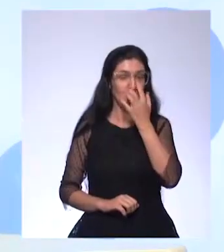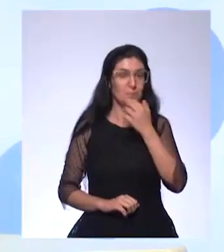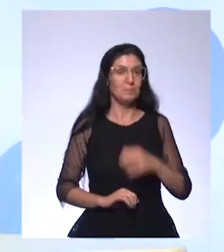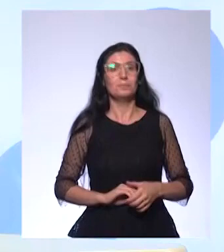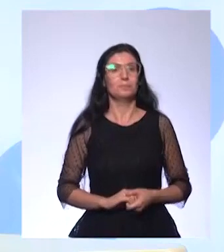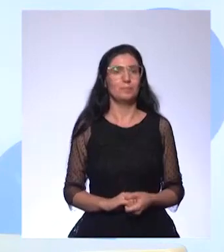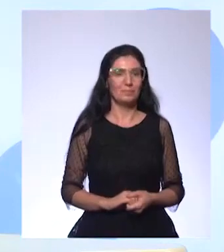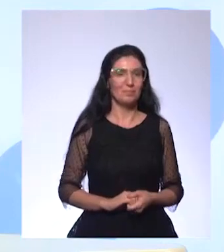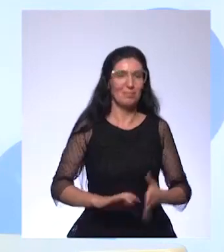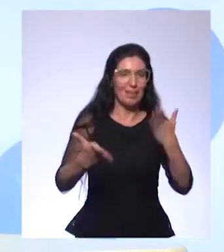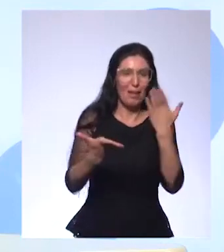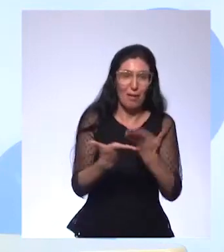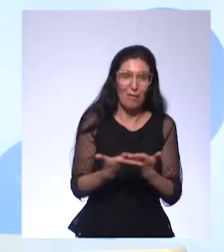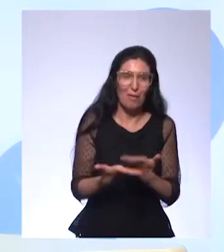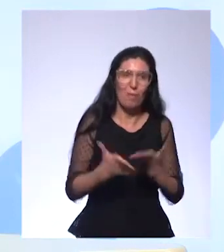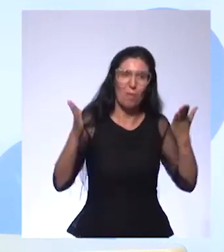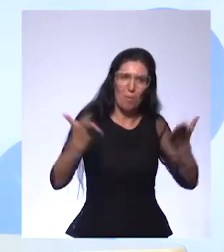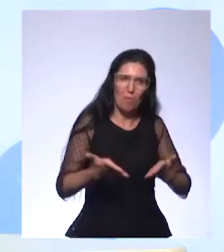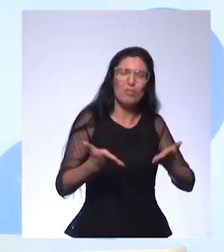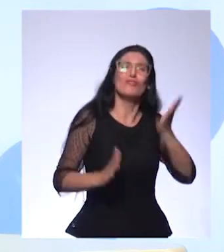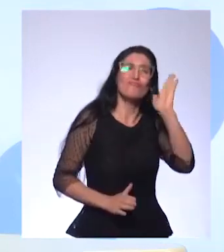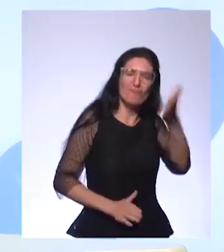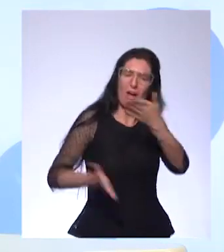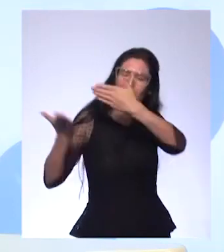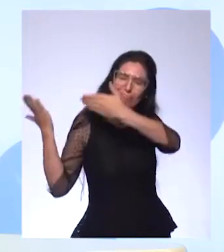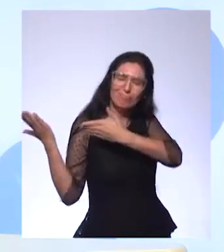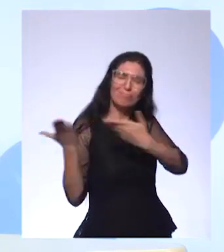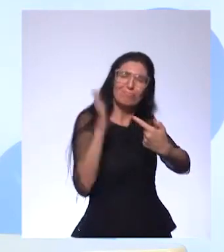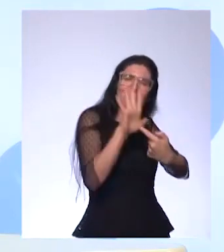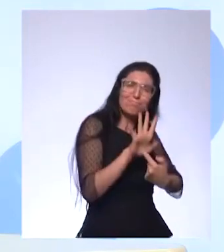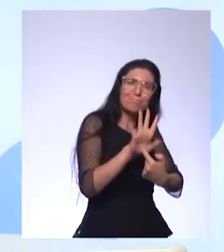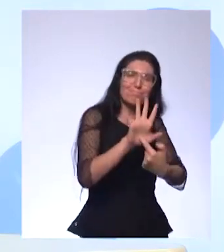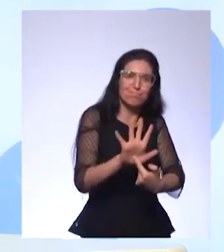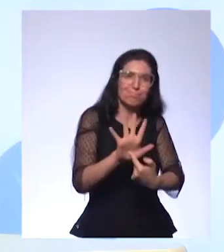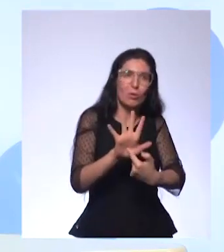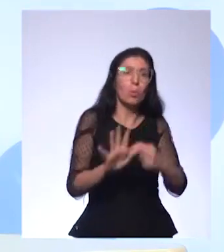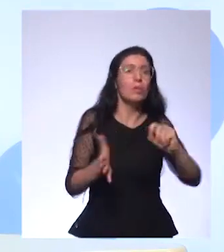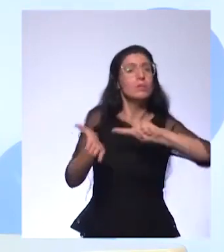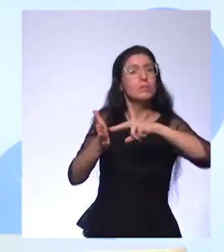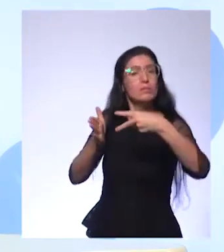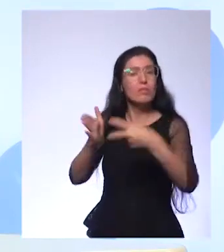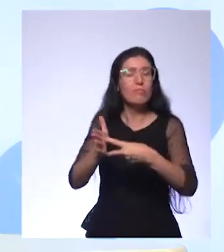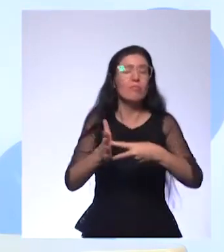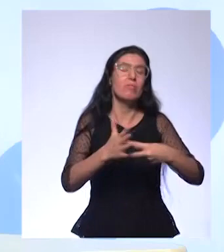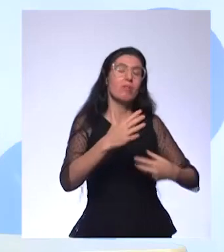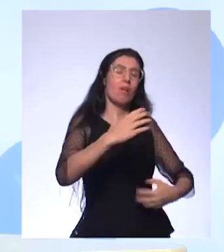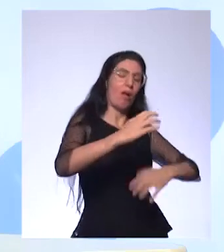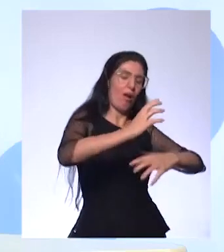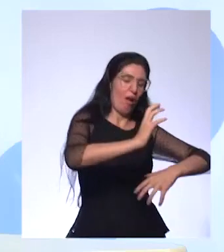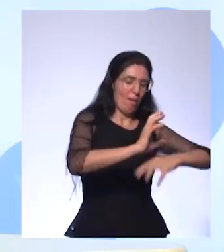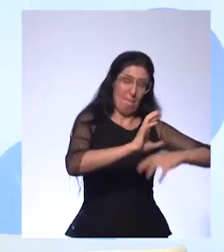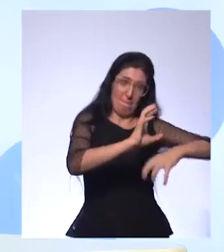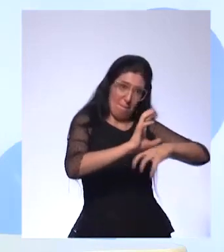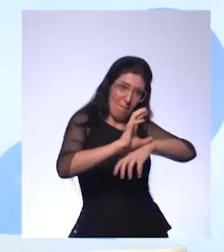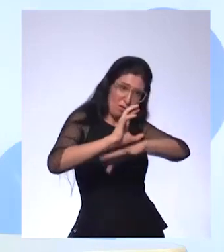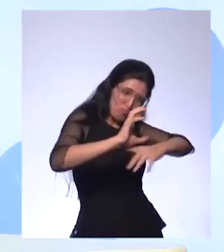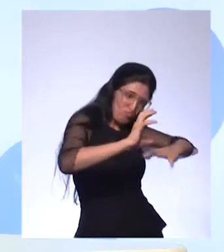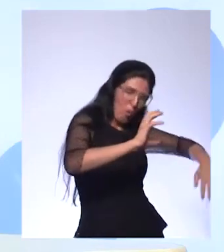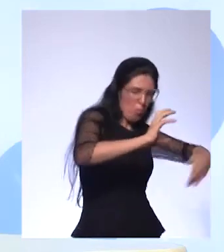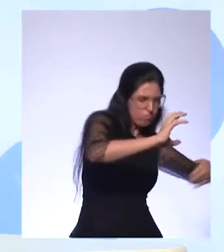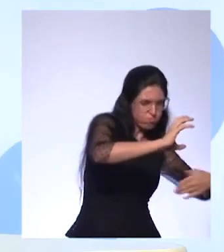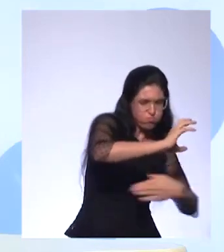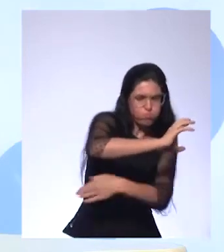Bom, na aula de hoje a gente já apresentou aí em linhas gerais as definições de fauna, flora,